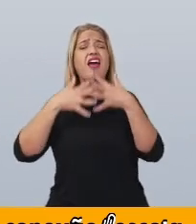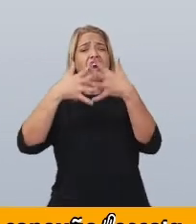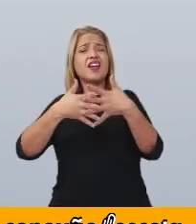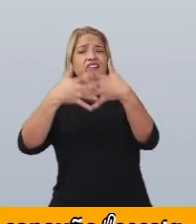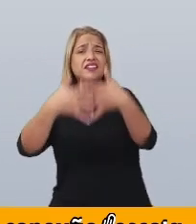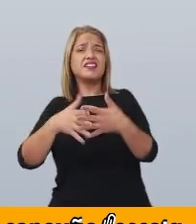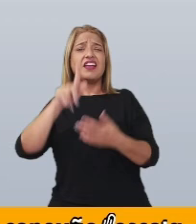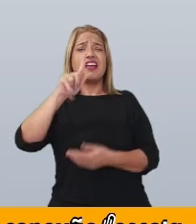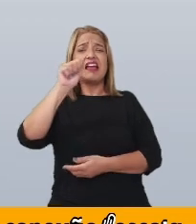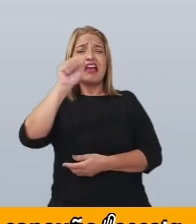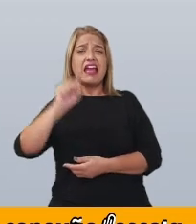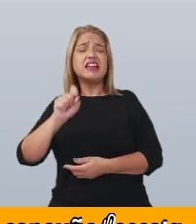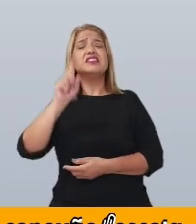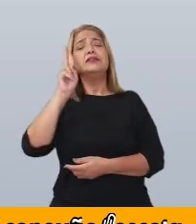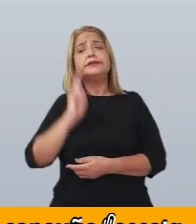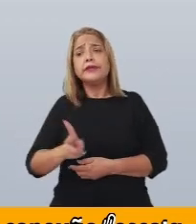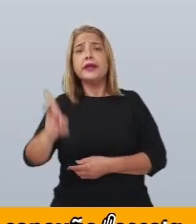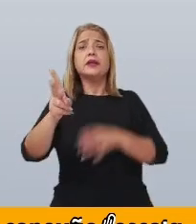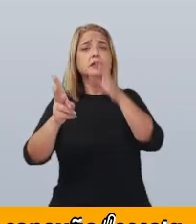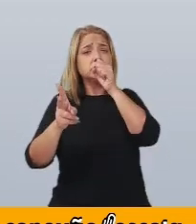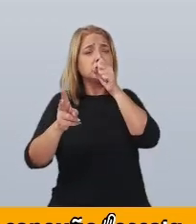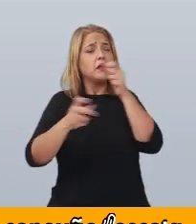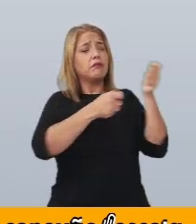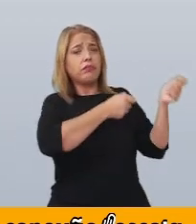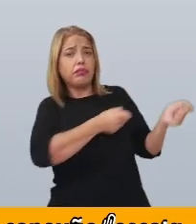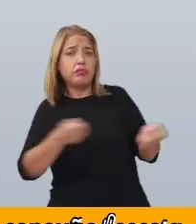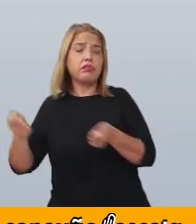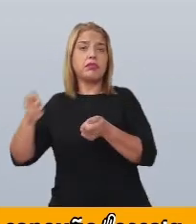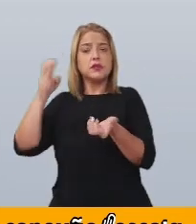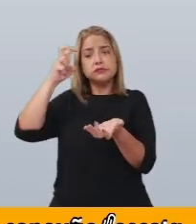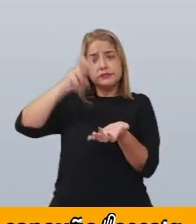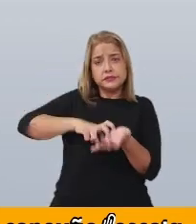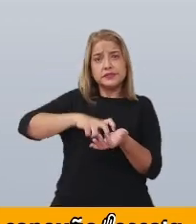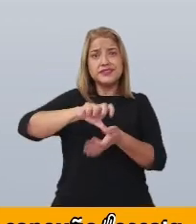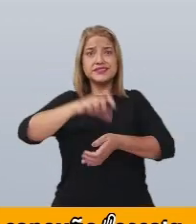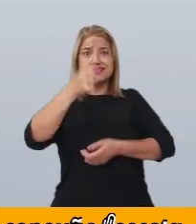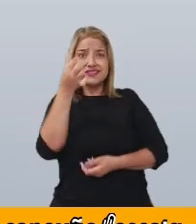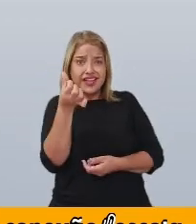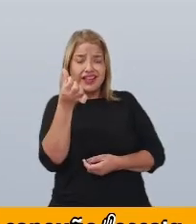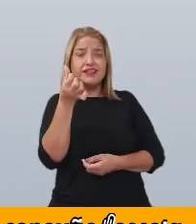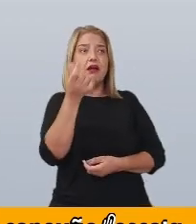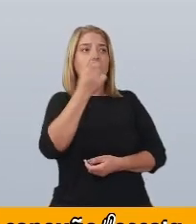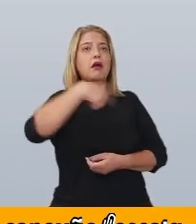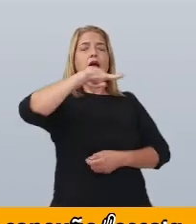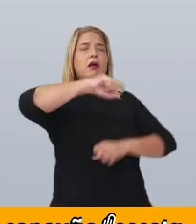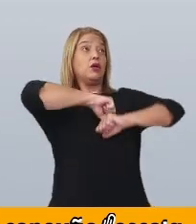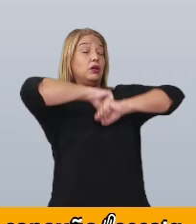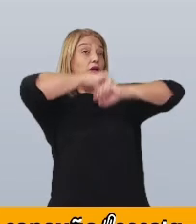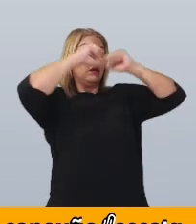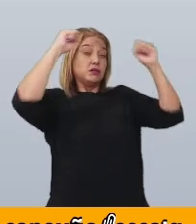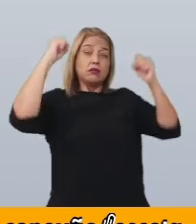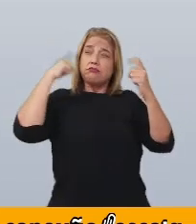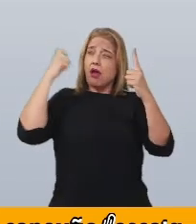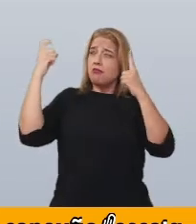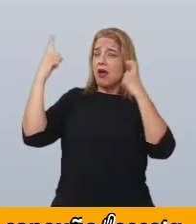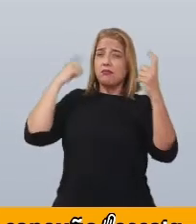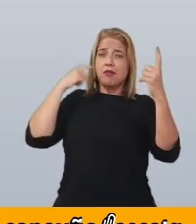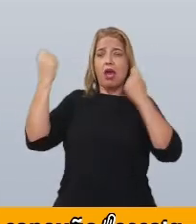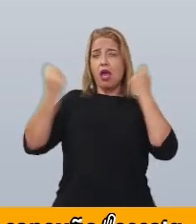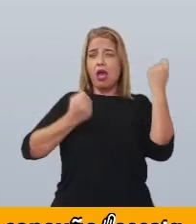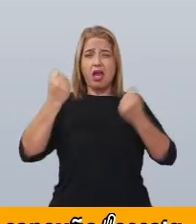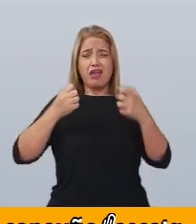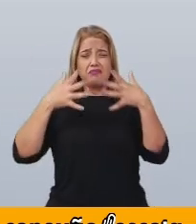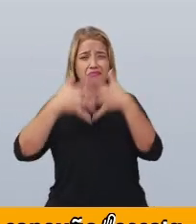fazem todo sábado, às 6 horas da manhã, acordando a todos do bairro com sons de motor